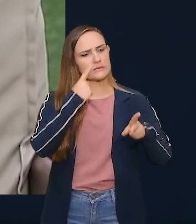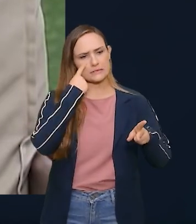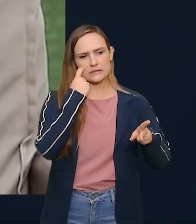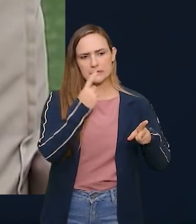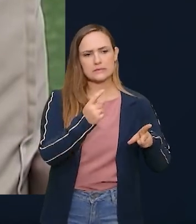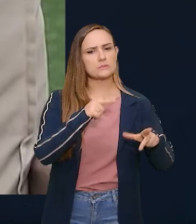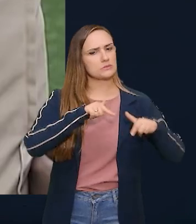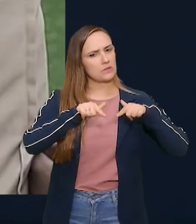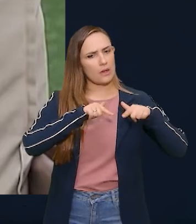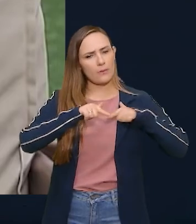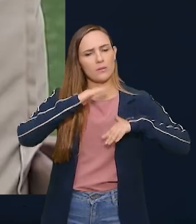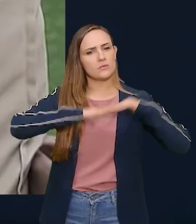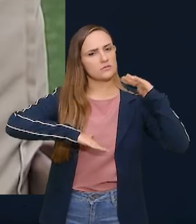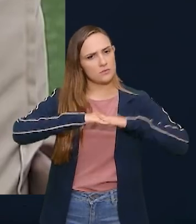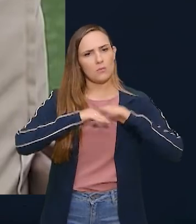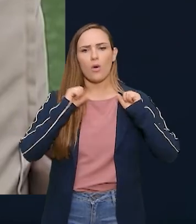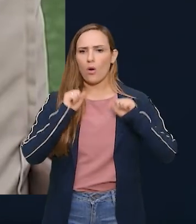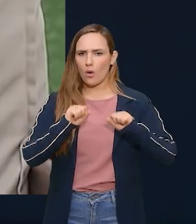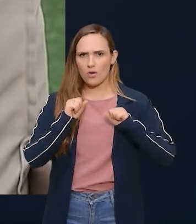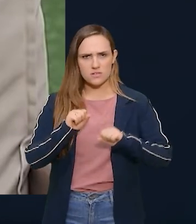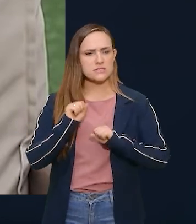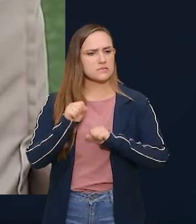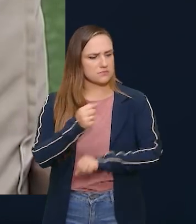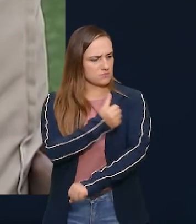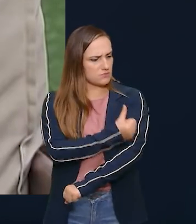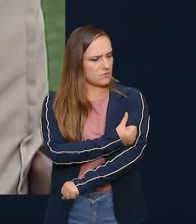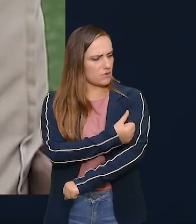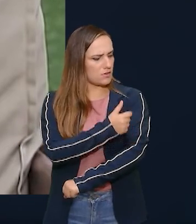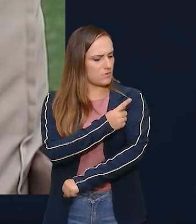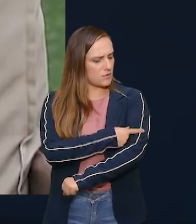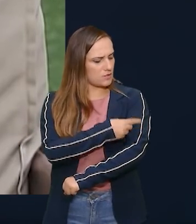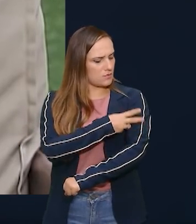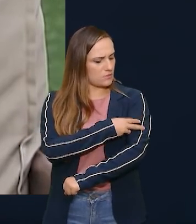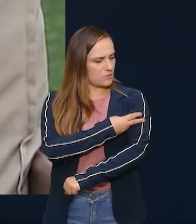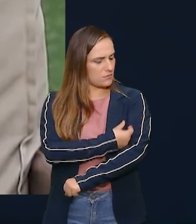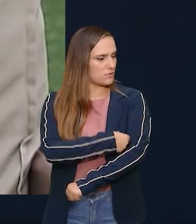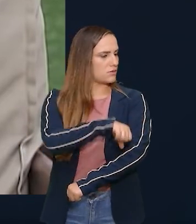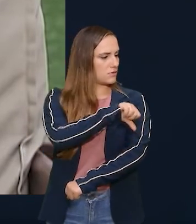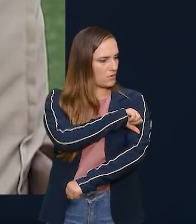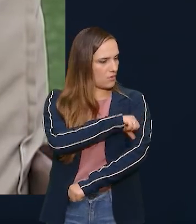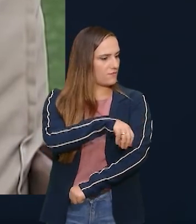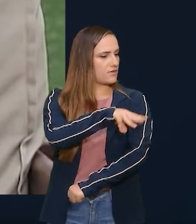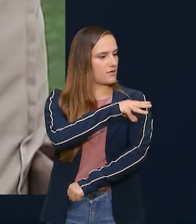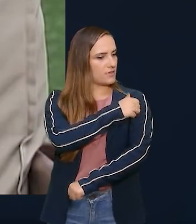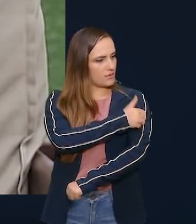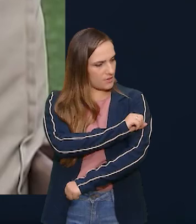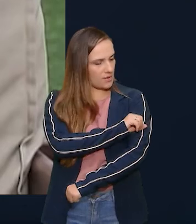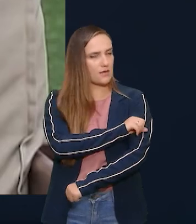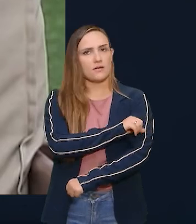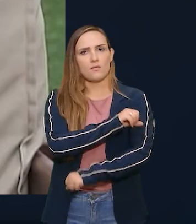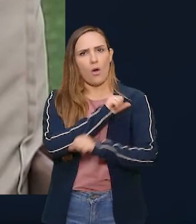carreira, de seguir os seus interesses, de pular, né, fases, por exemplo, ser